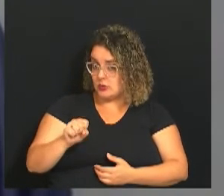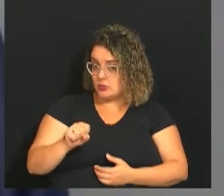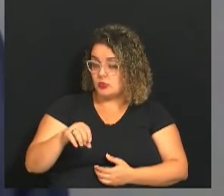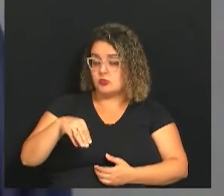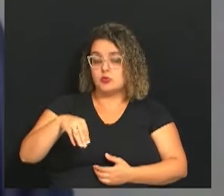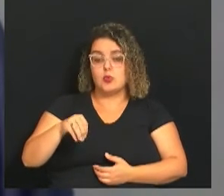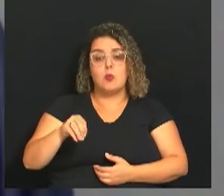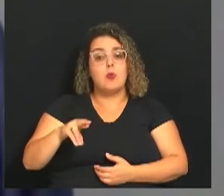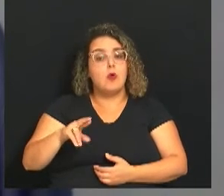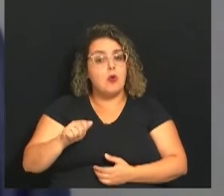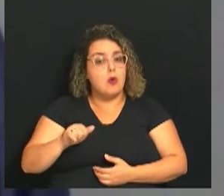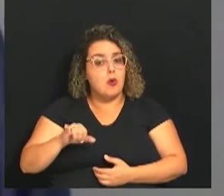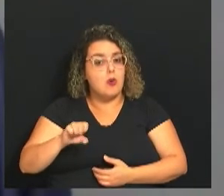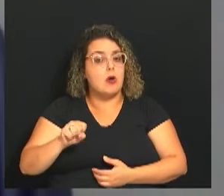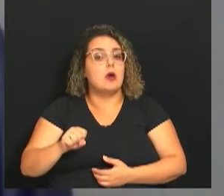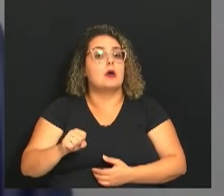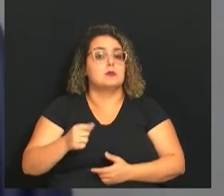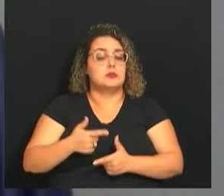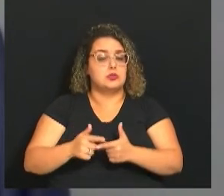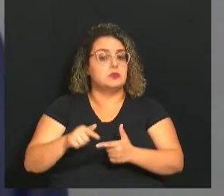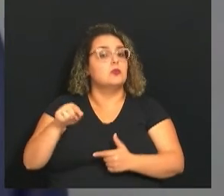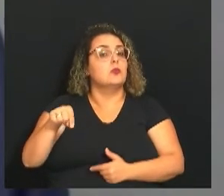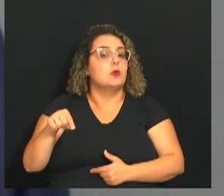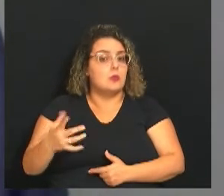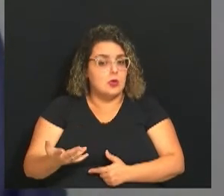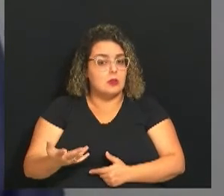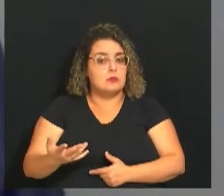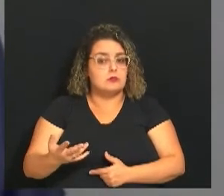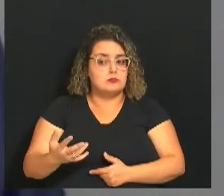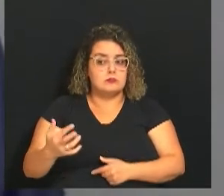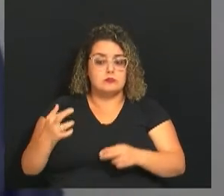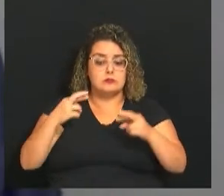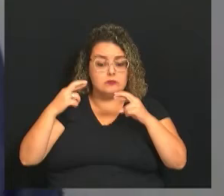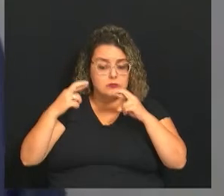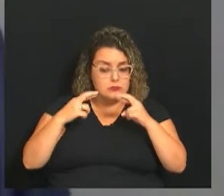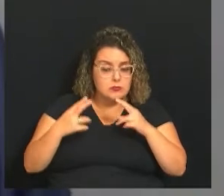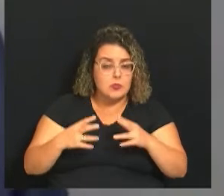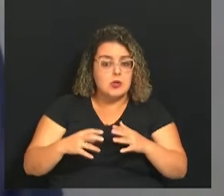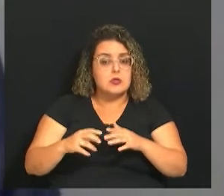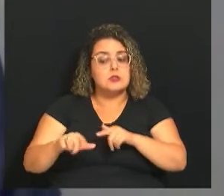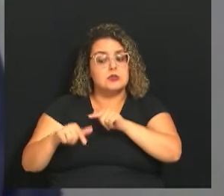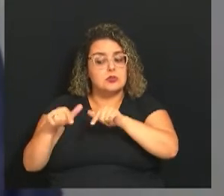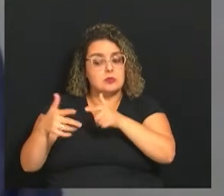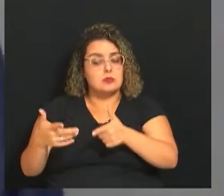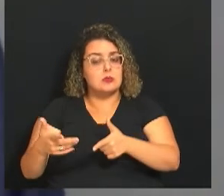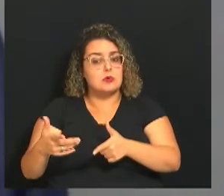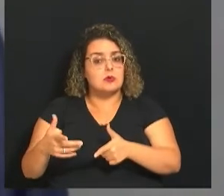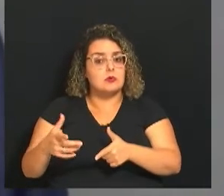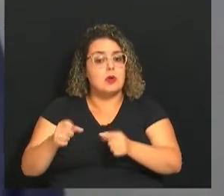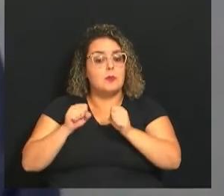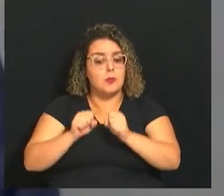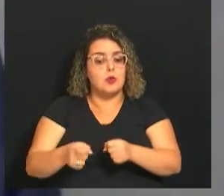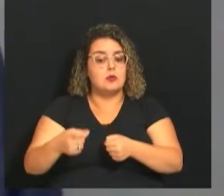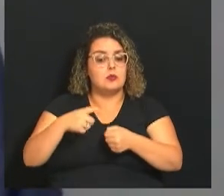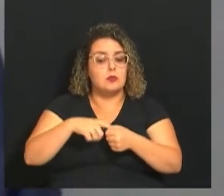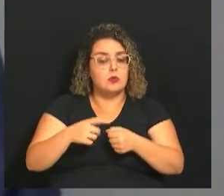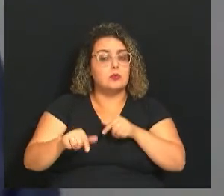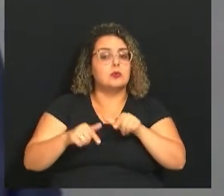E também verificar se a empresa, se o funcionário vai ter condições ou não de retornar ao trabalho em quanto